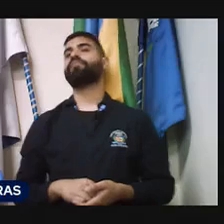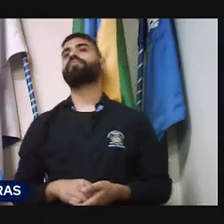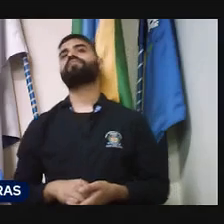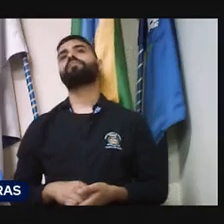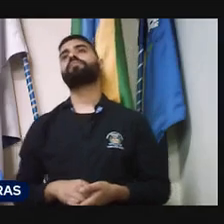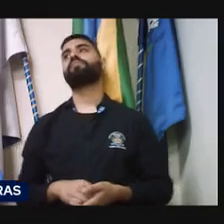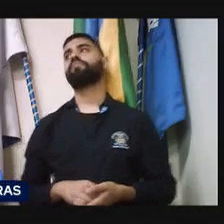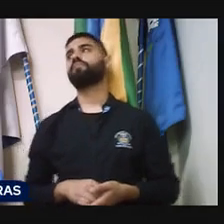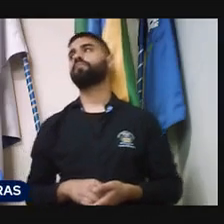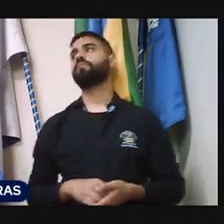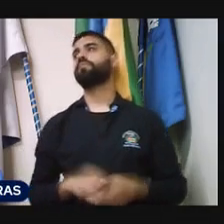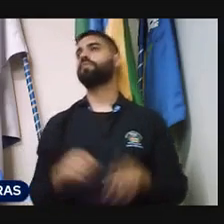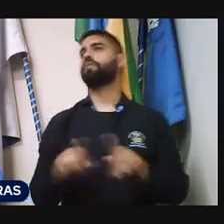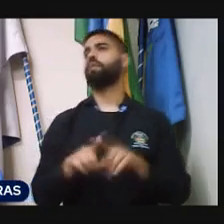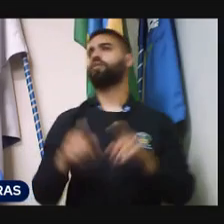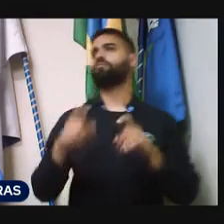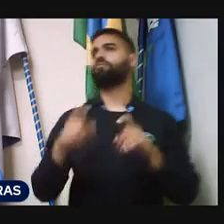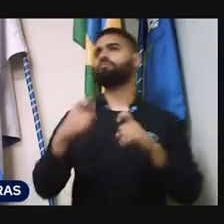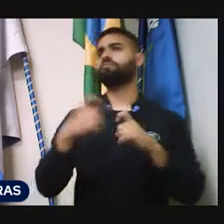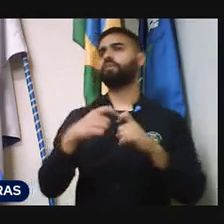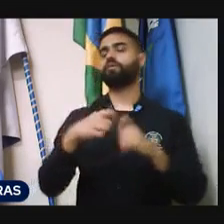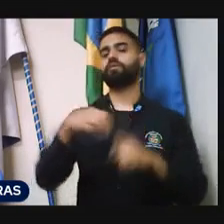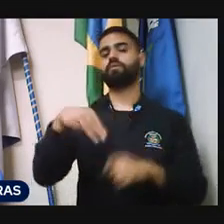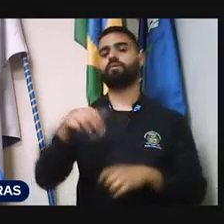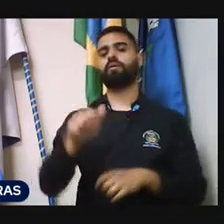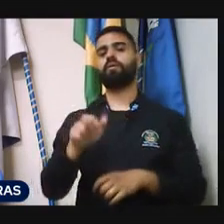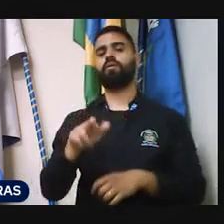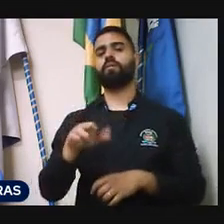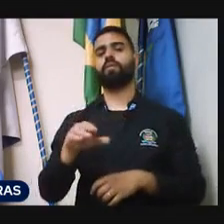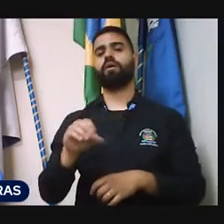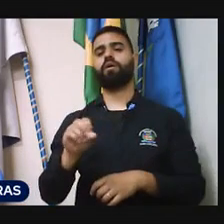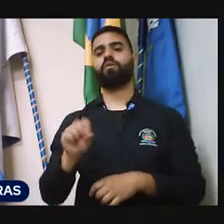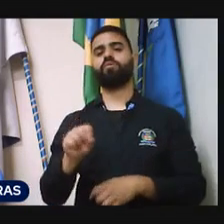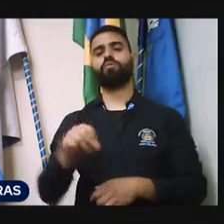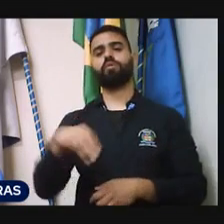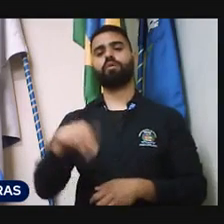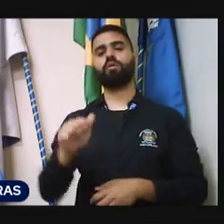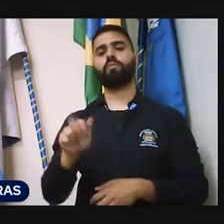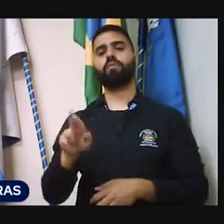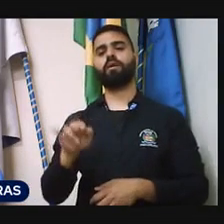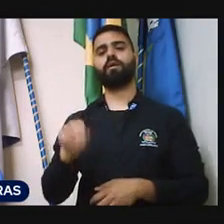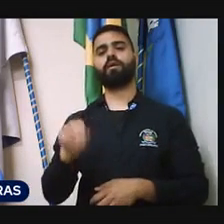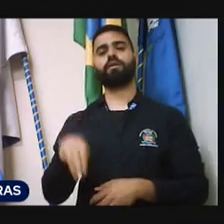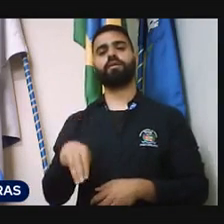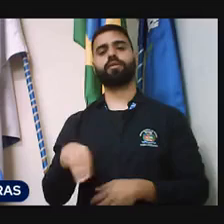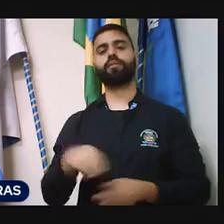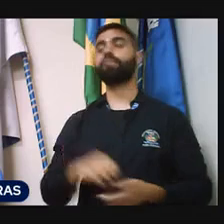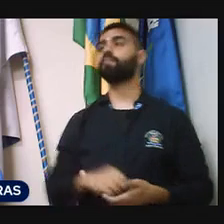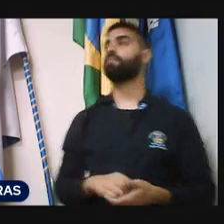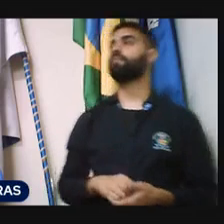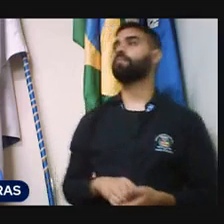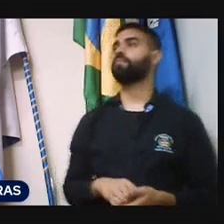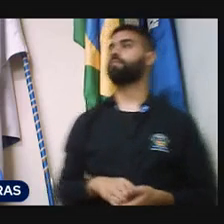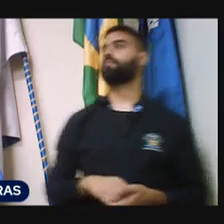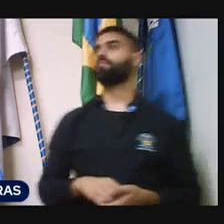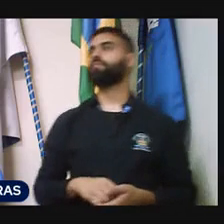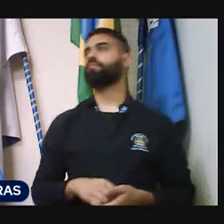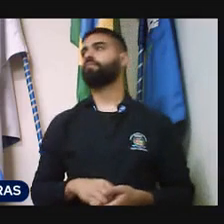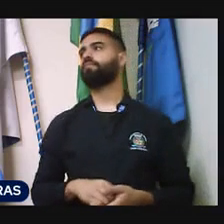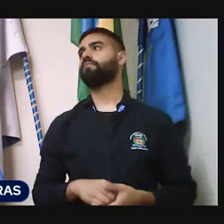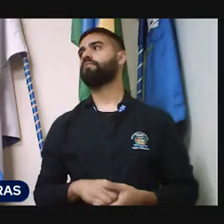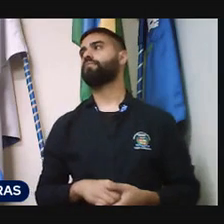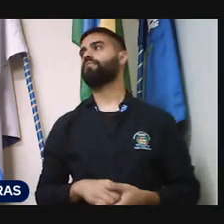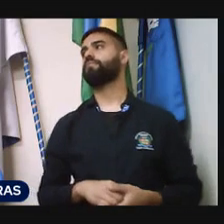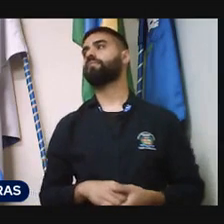eu tô Marcos Marinho quantos passaram por lá É mas o doutor Gustavo